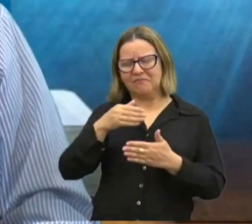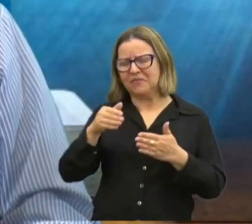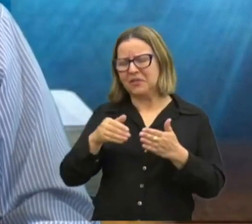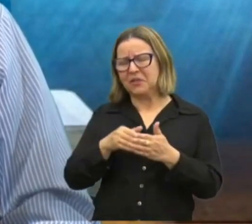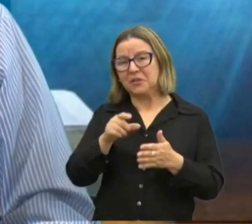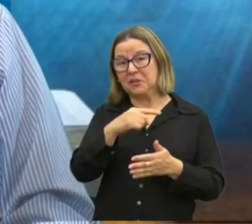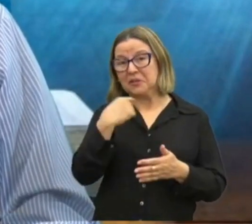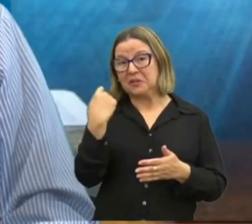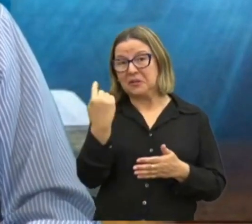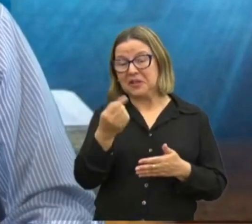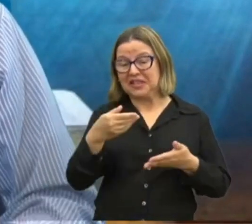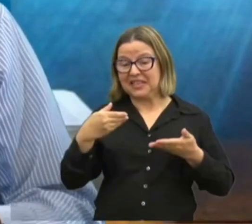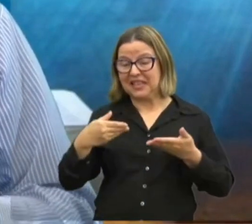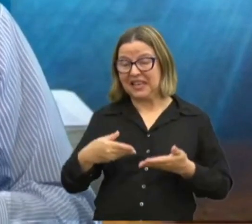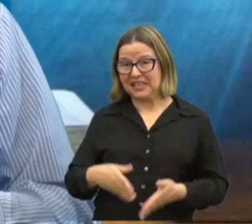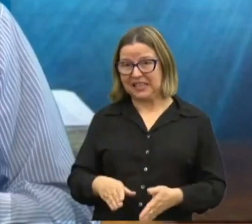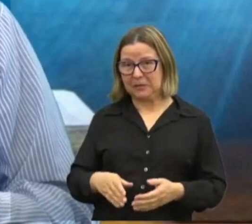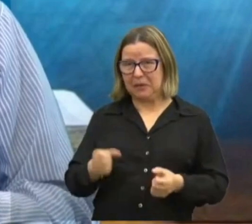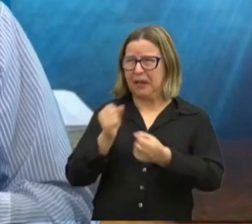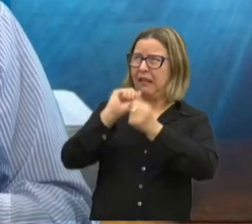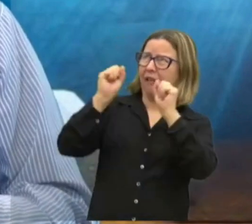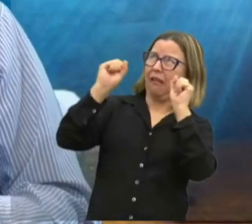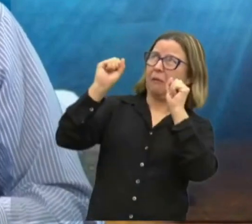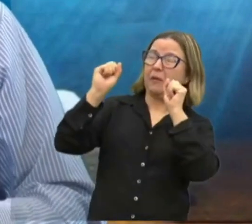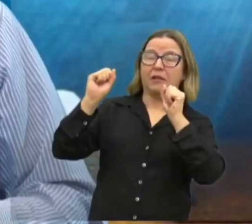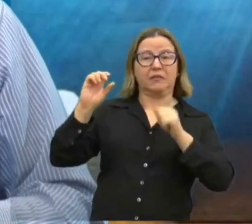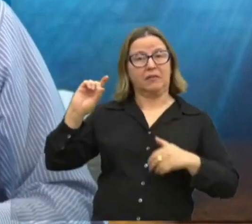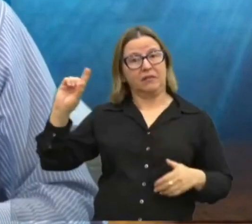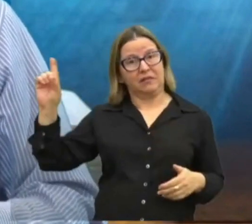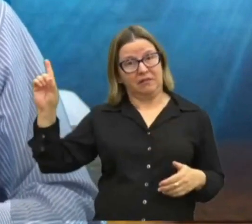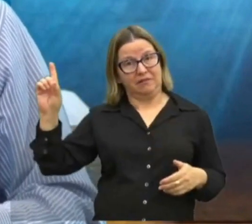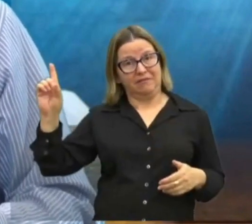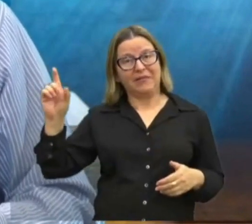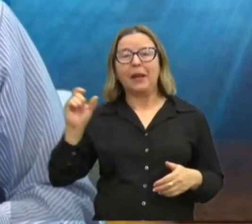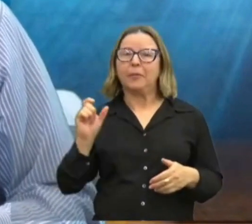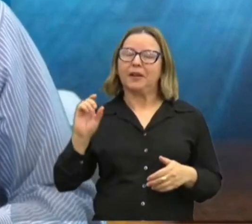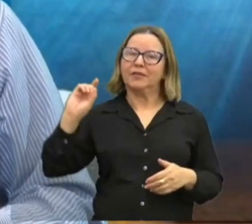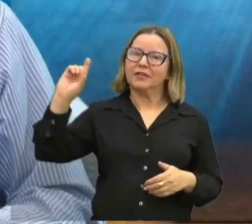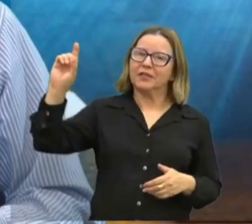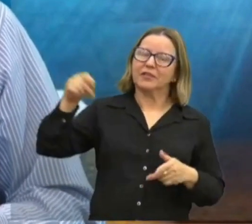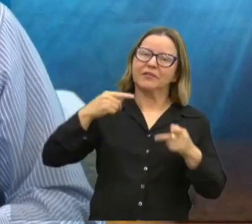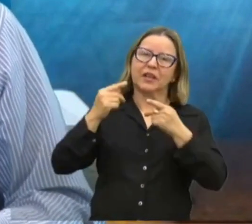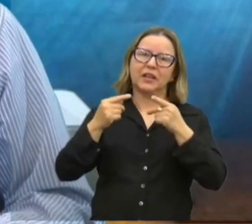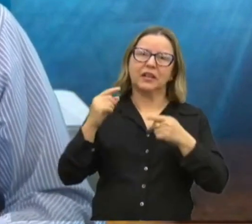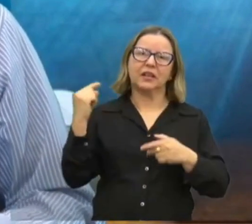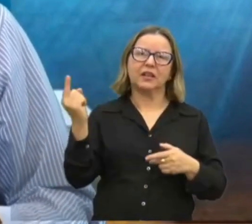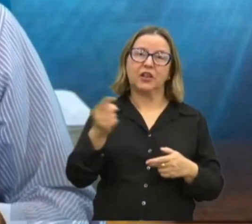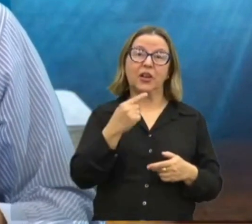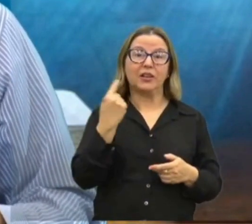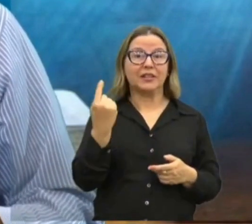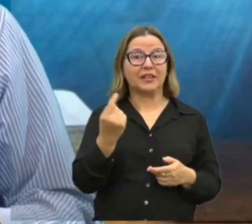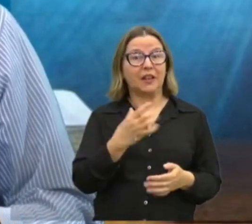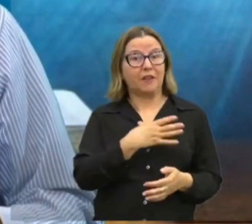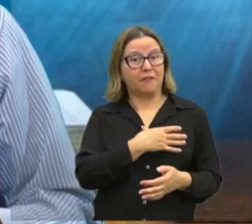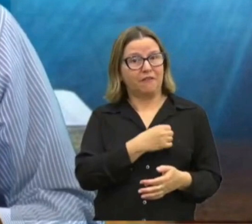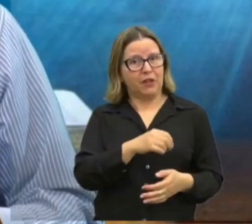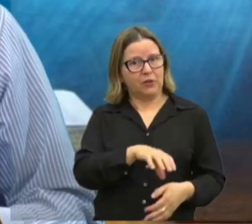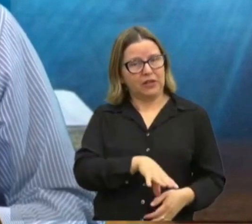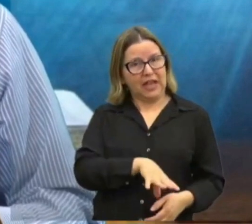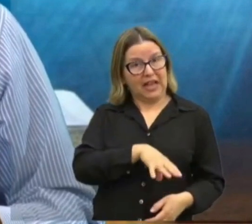nascemos inimigos e rebeldes de Deus, e a palavra diz que nós somos filhos da